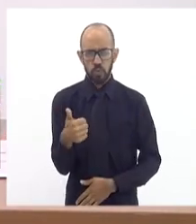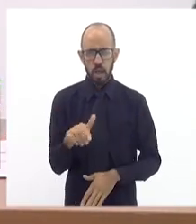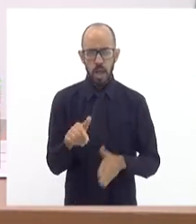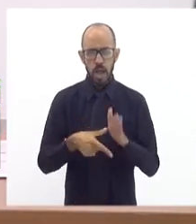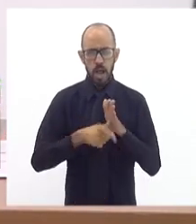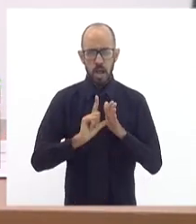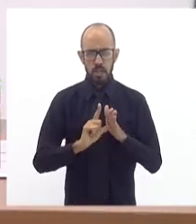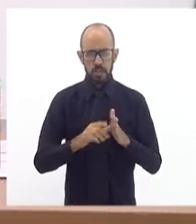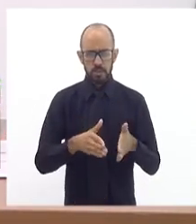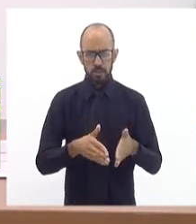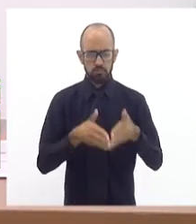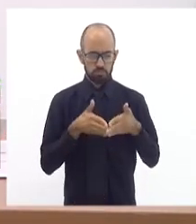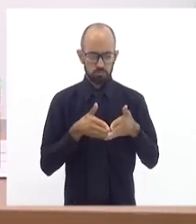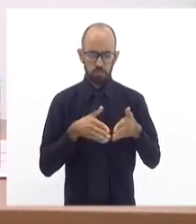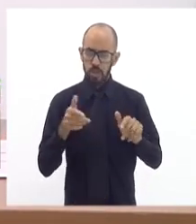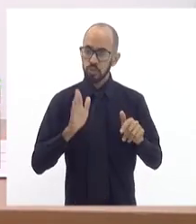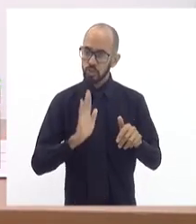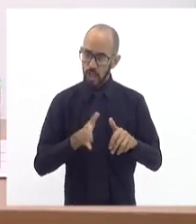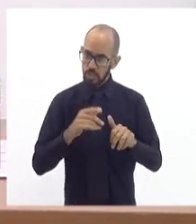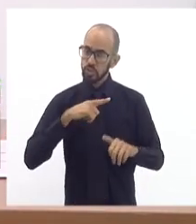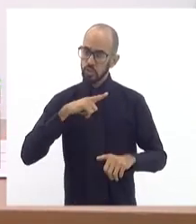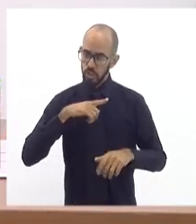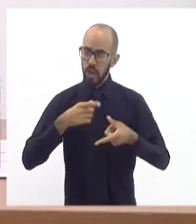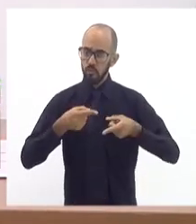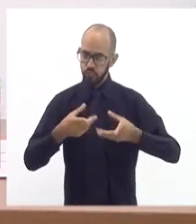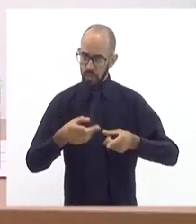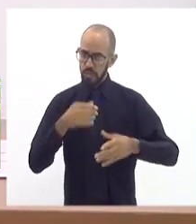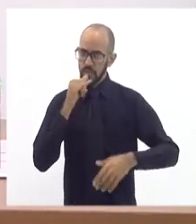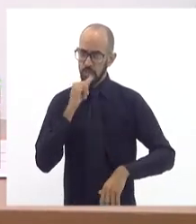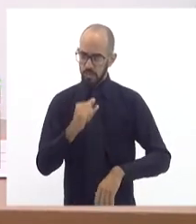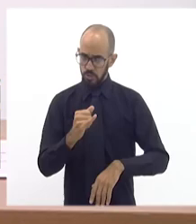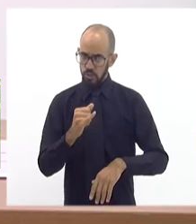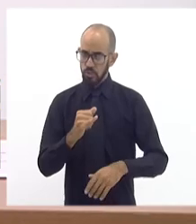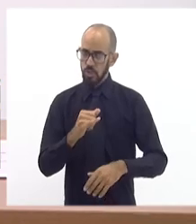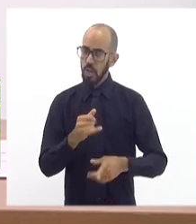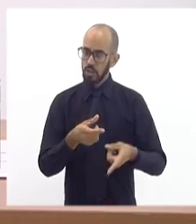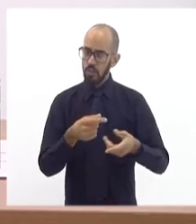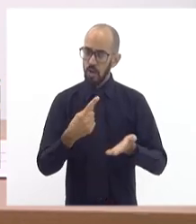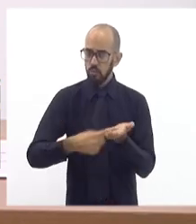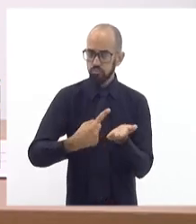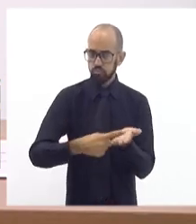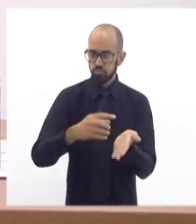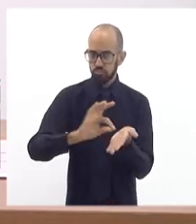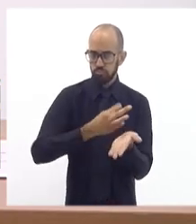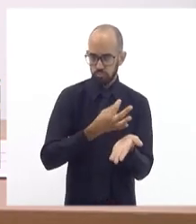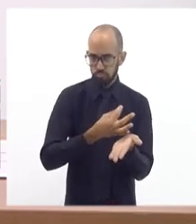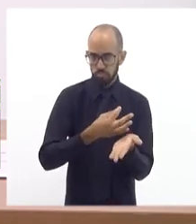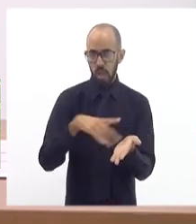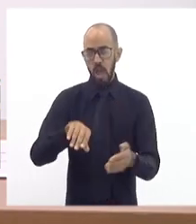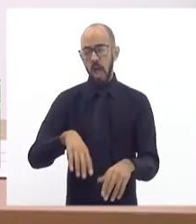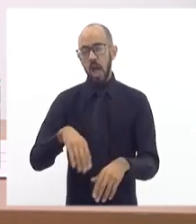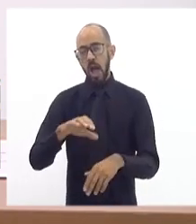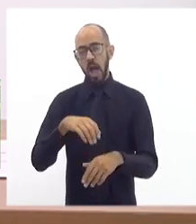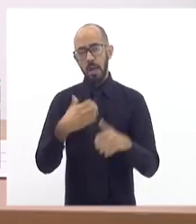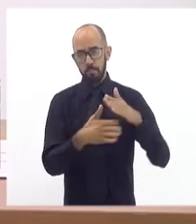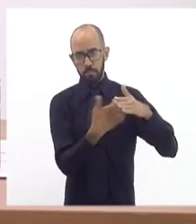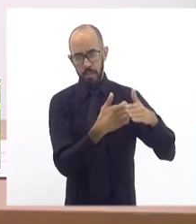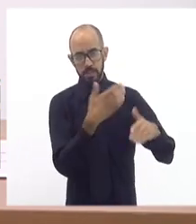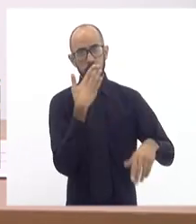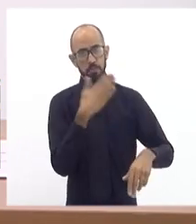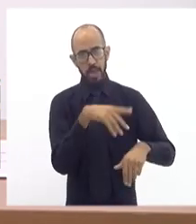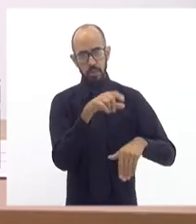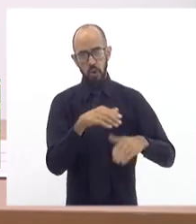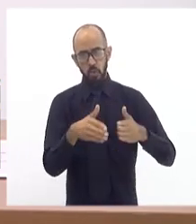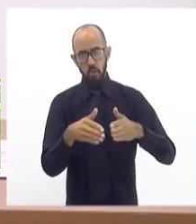já tava começar dizendo a venda da energia aí ele 21 aquaduche fibras de energia solicita ao